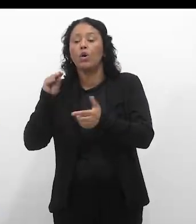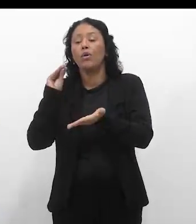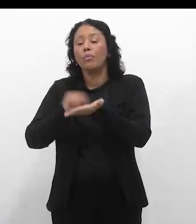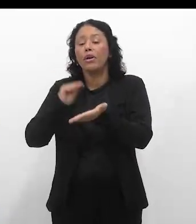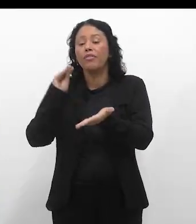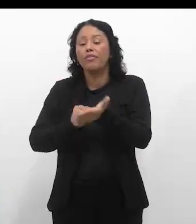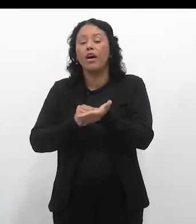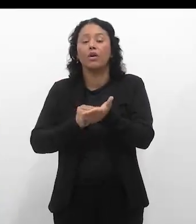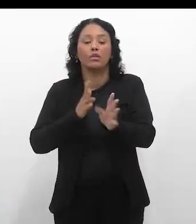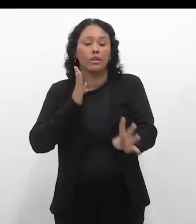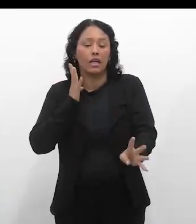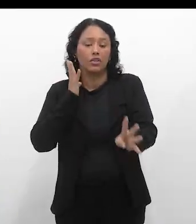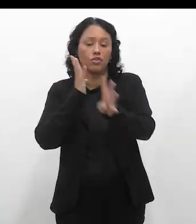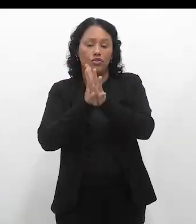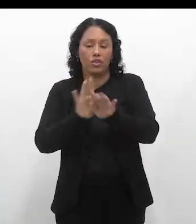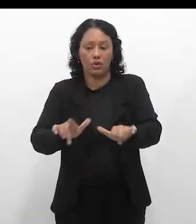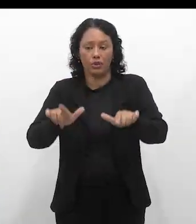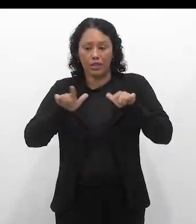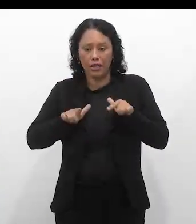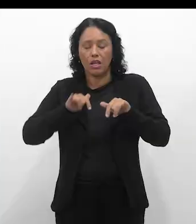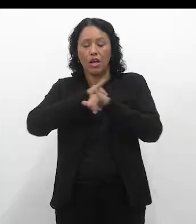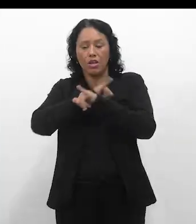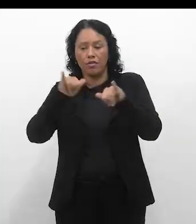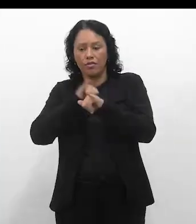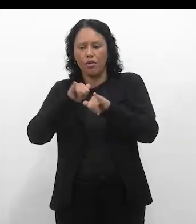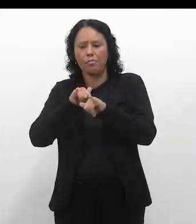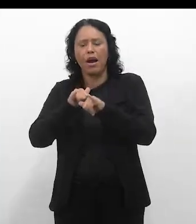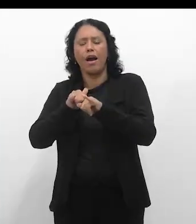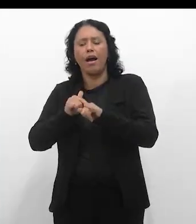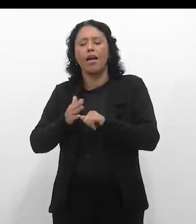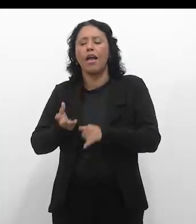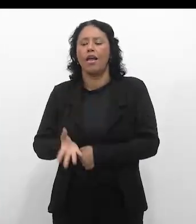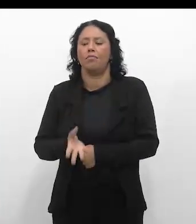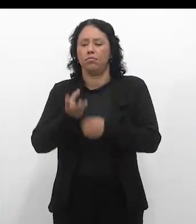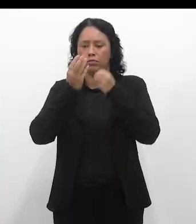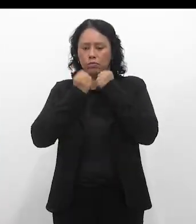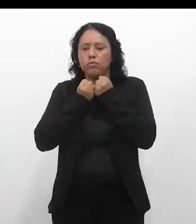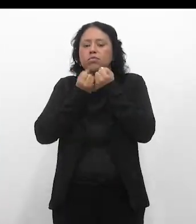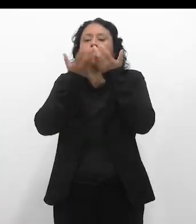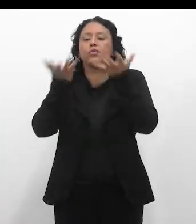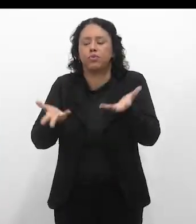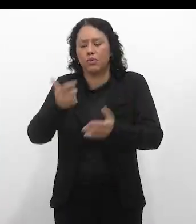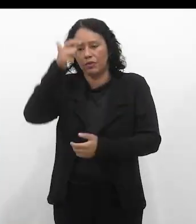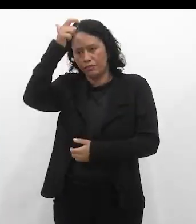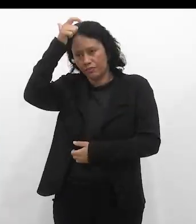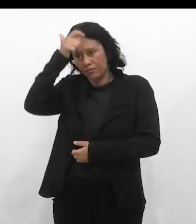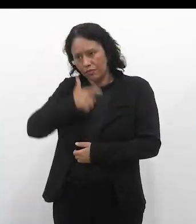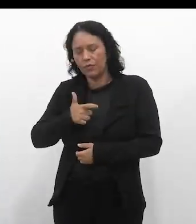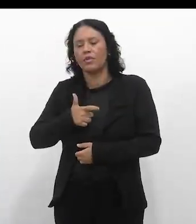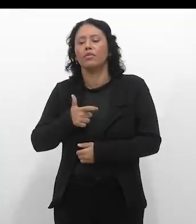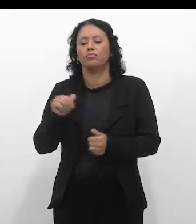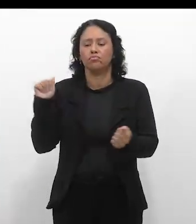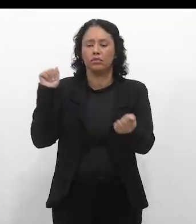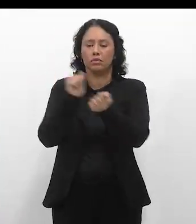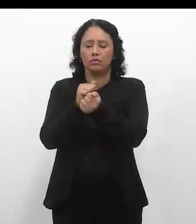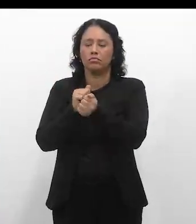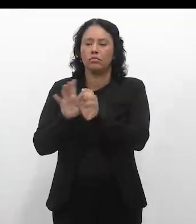por falta de um diagnóstico. Informar é romper o silêncio. Eu sou Marieta Meirelles.